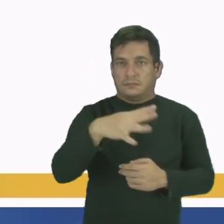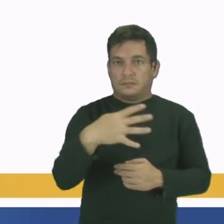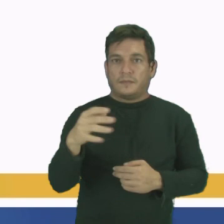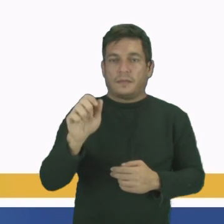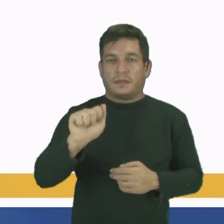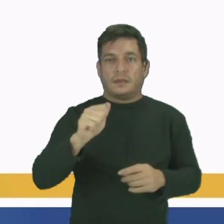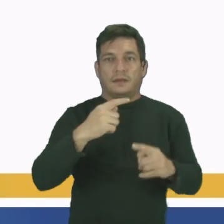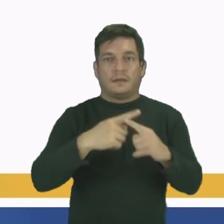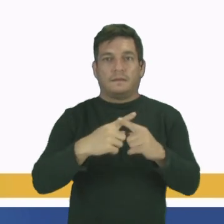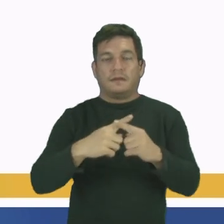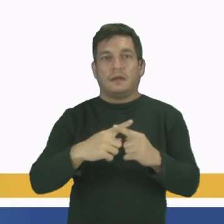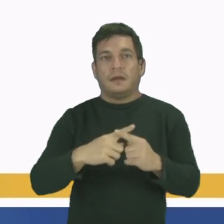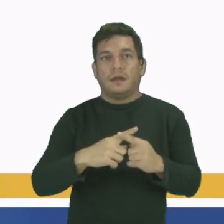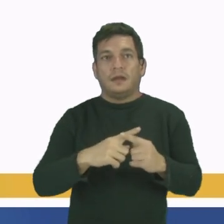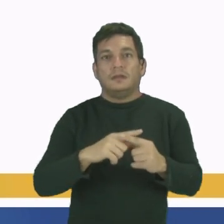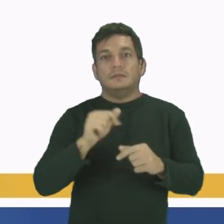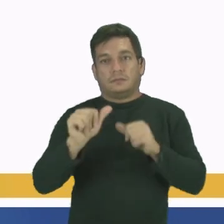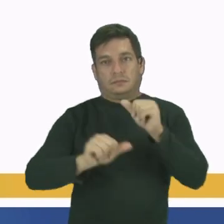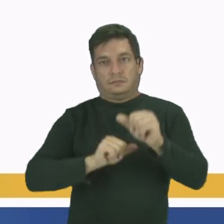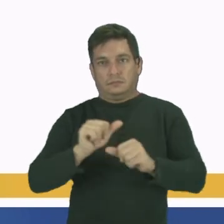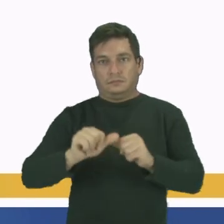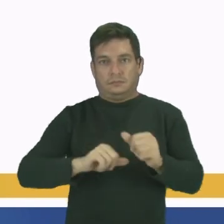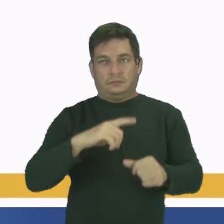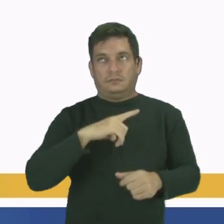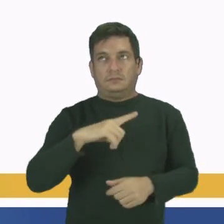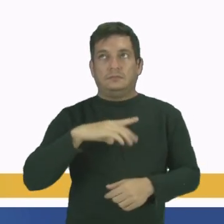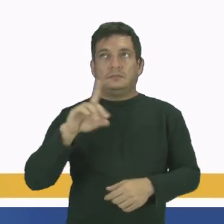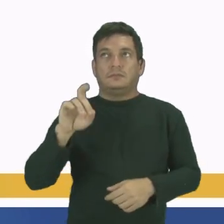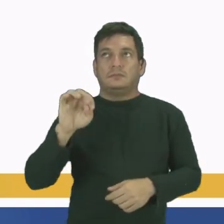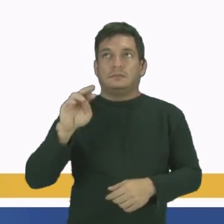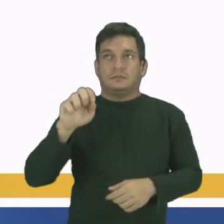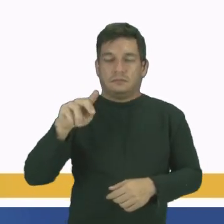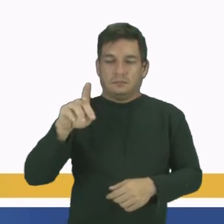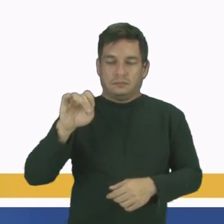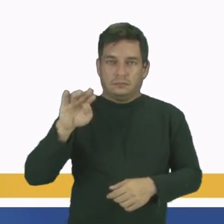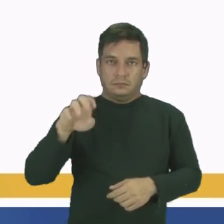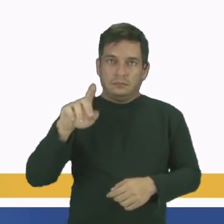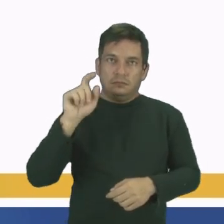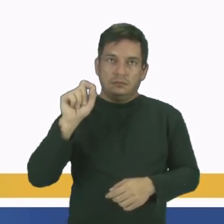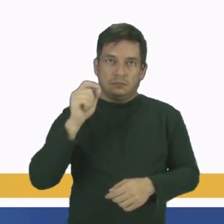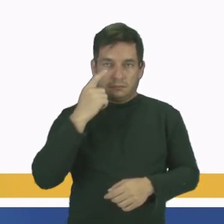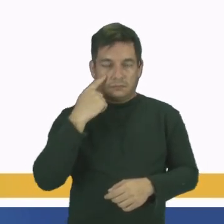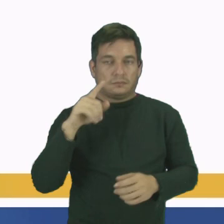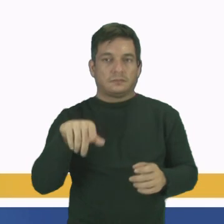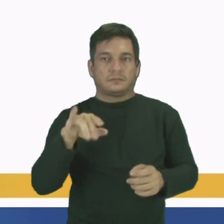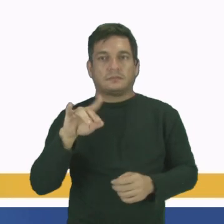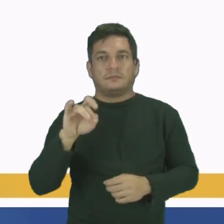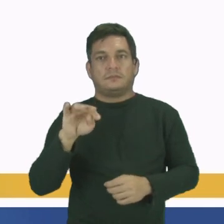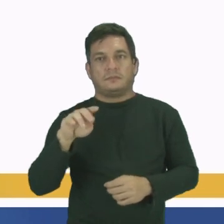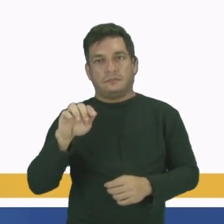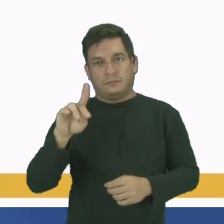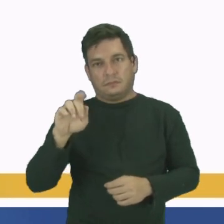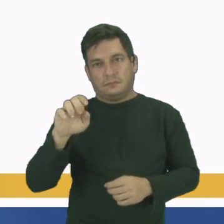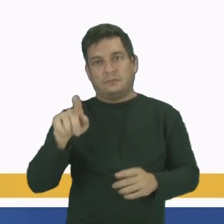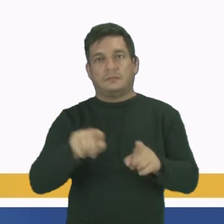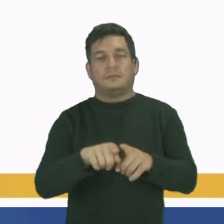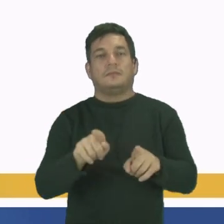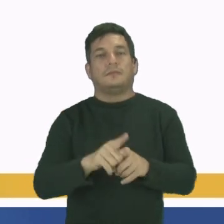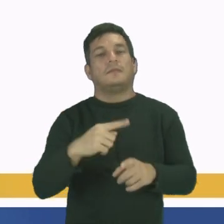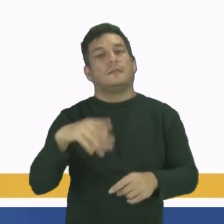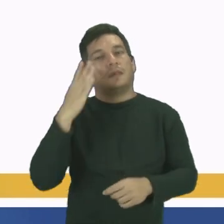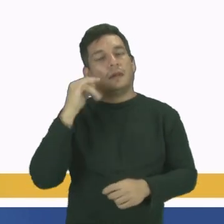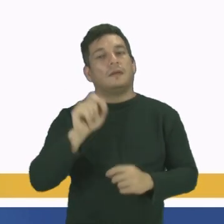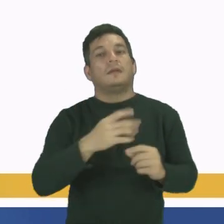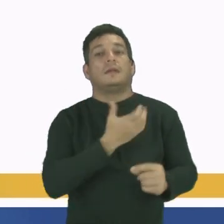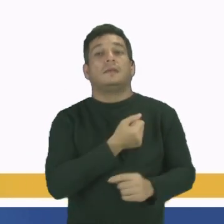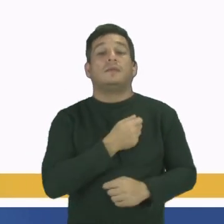A vezes a sua inversa, nós teremos um determinante identidade também. E que essa identidade você sabe que ela tem